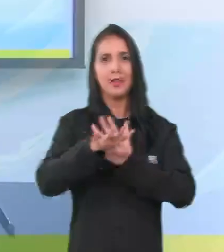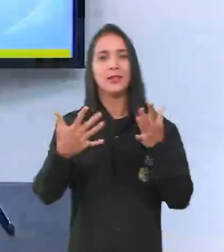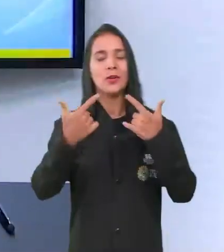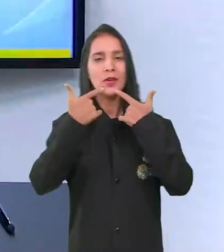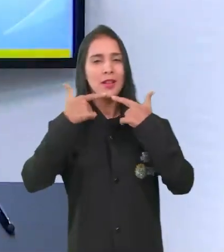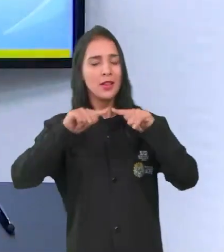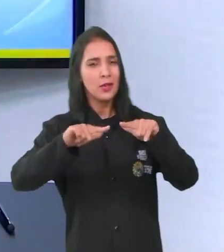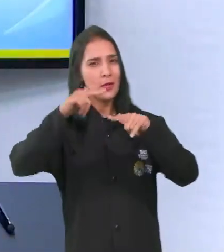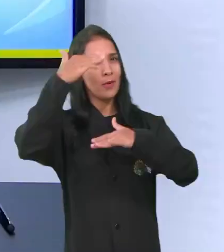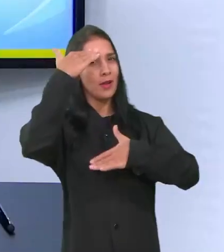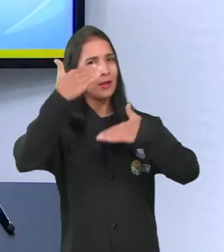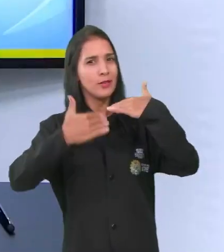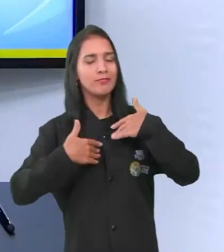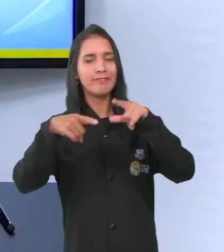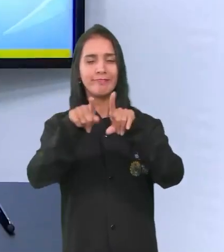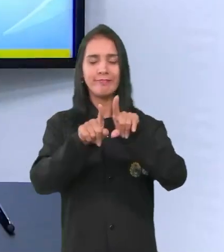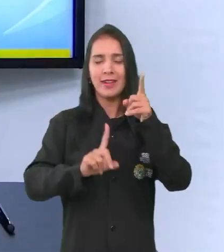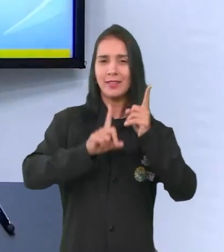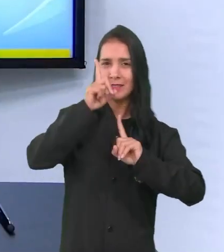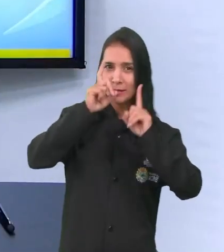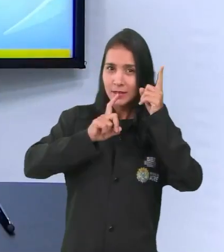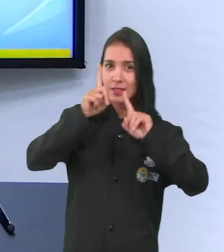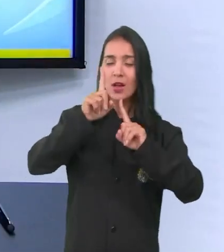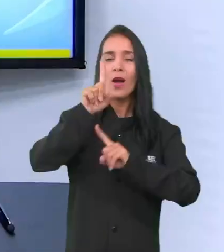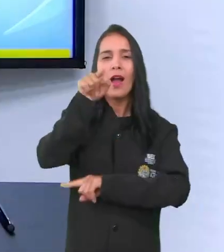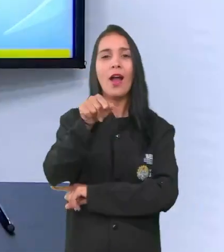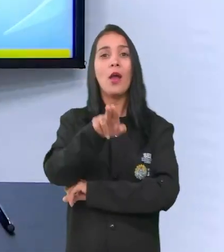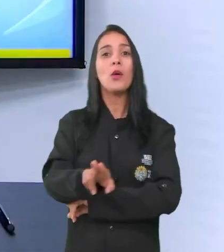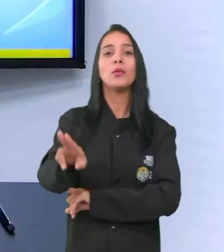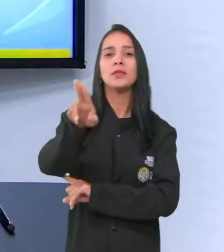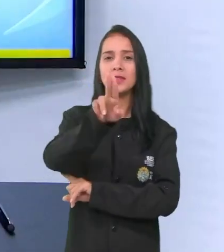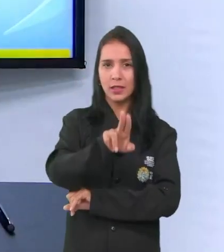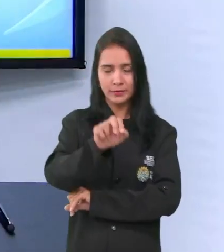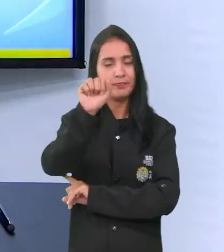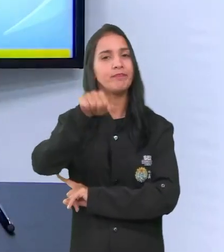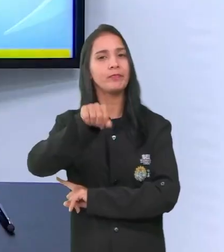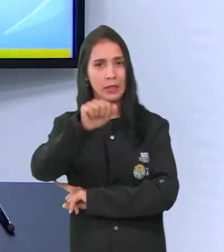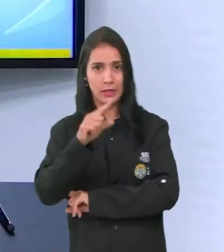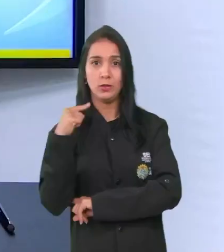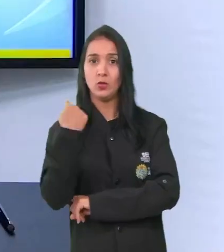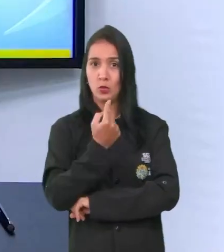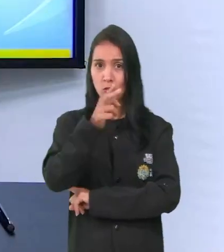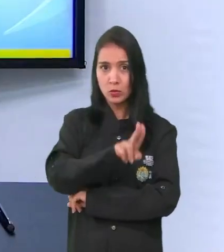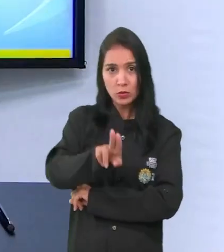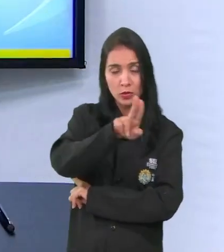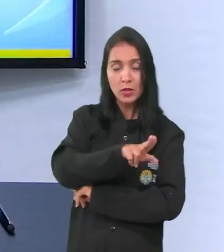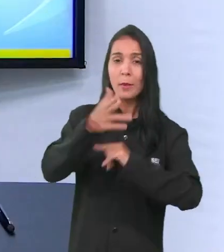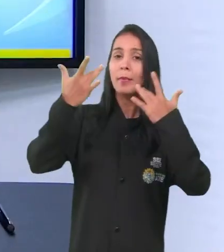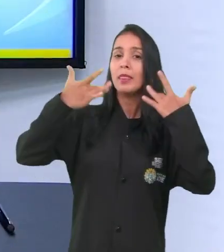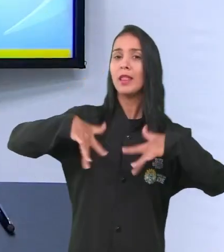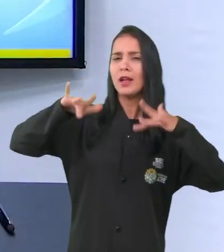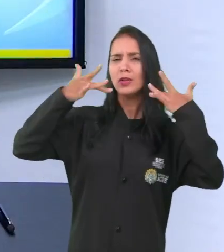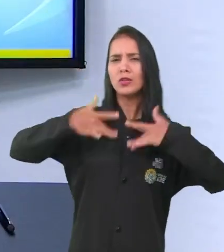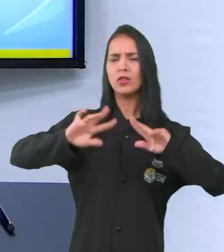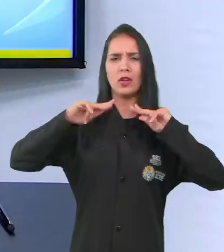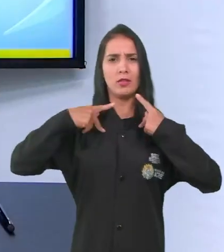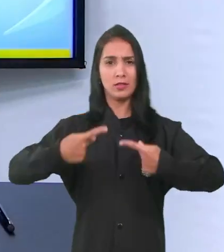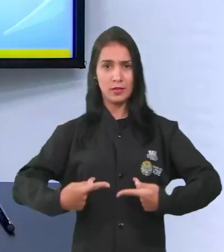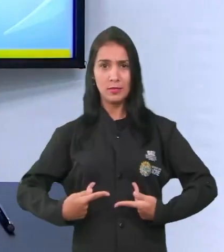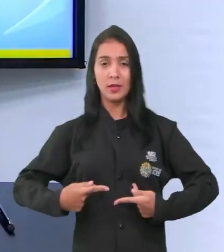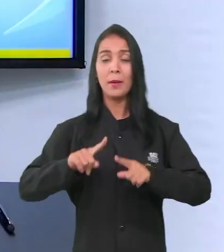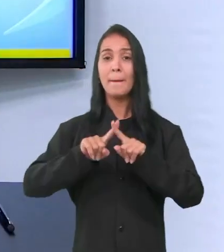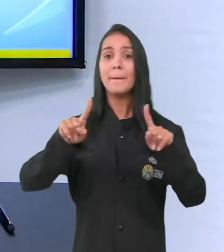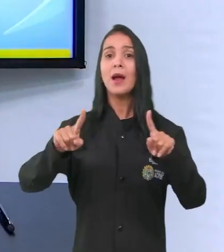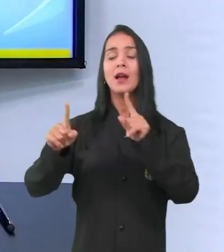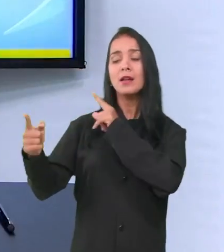a expressão corporal, ela é utilizada, ela é uma coisa involuntária do ser humano, porém,